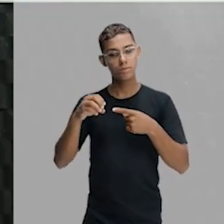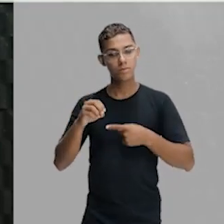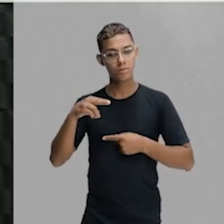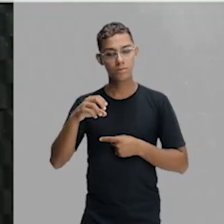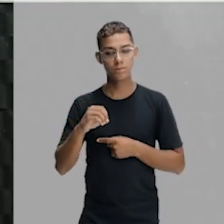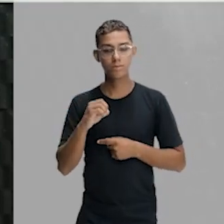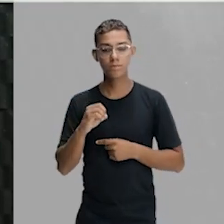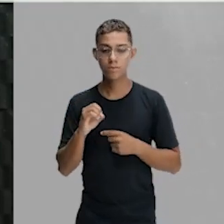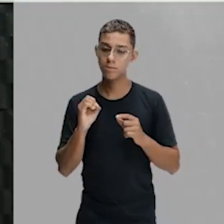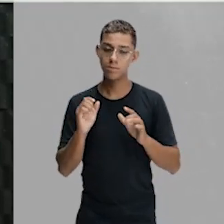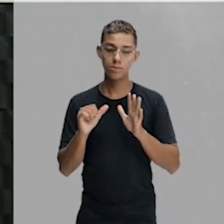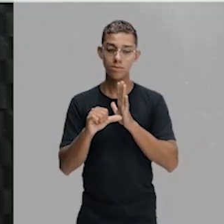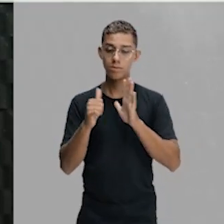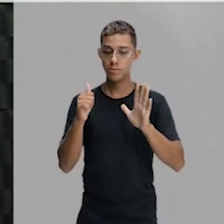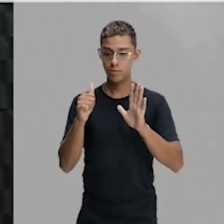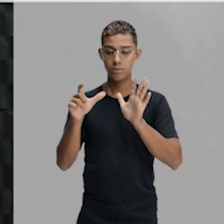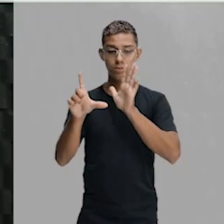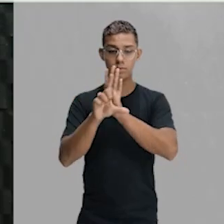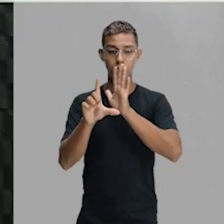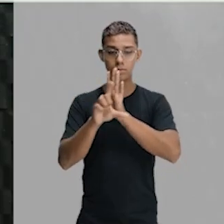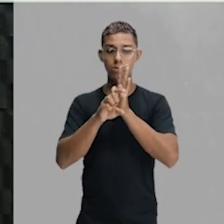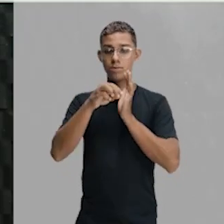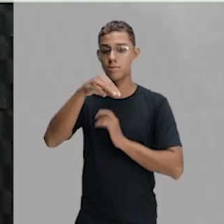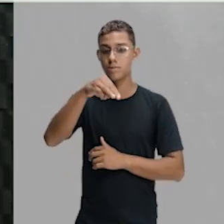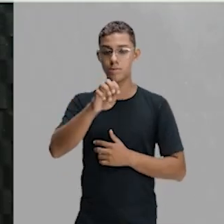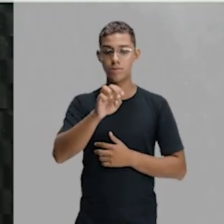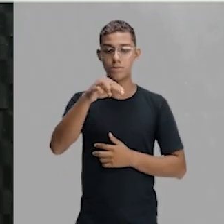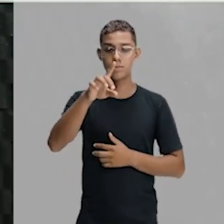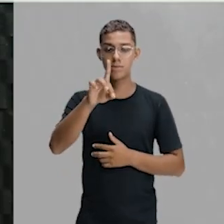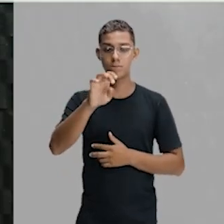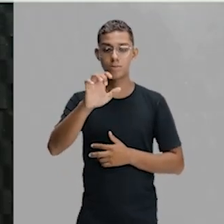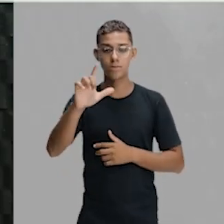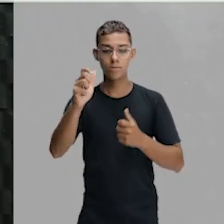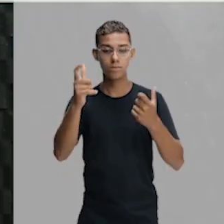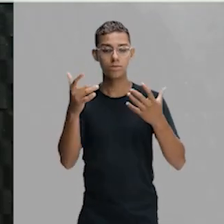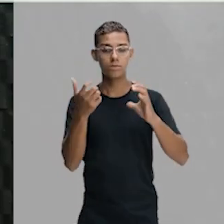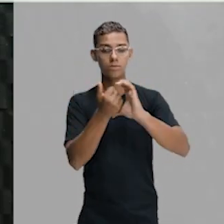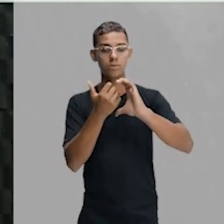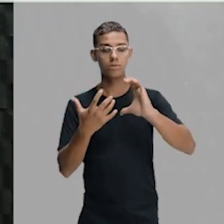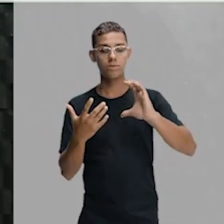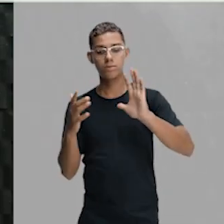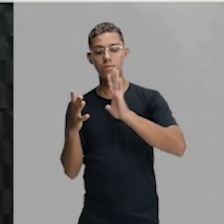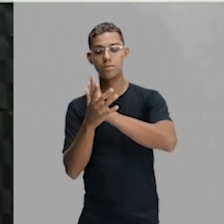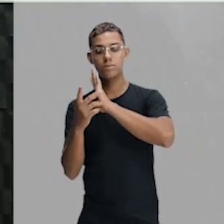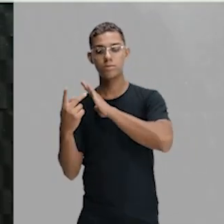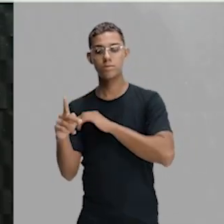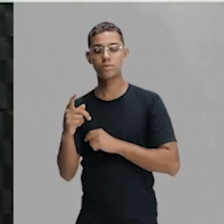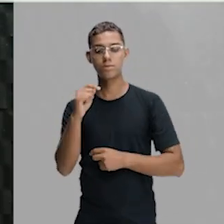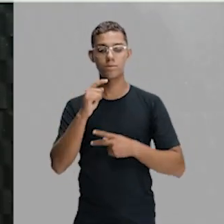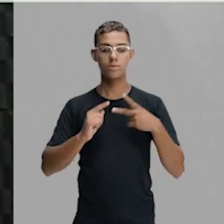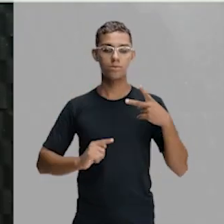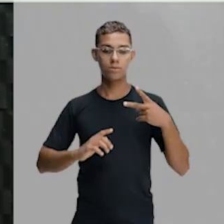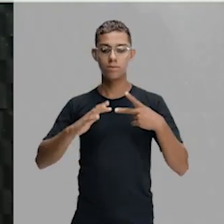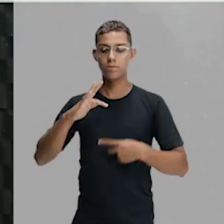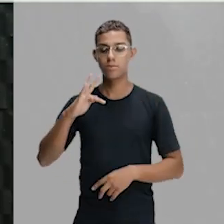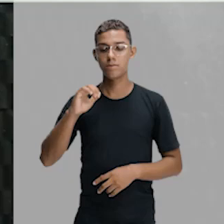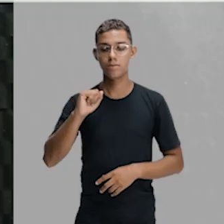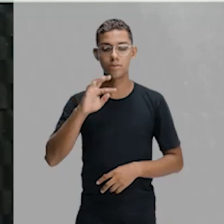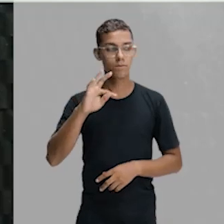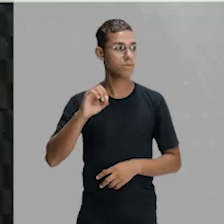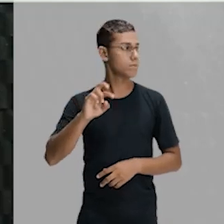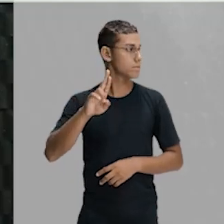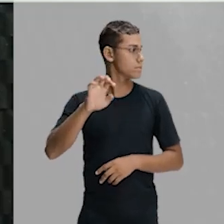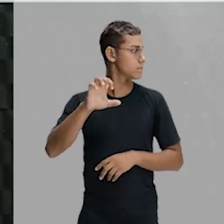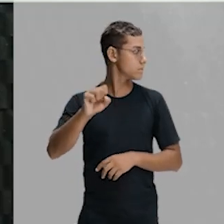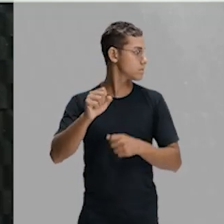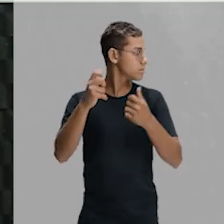que é a primeira lei de Mendel, Mendel ele diz que cada característica ela vai ser determinada por dois fatores. Olha